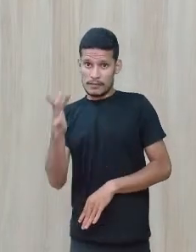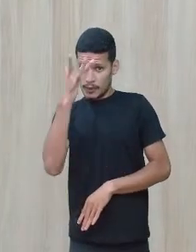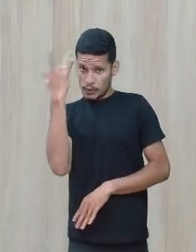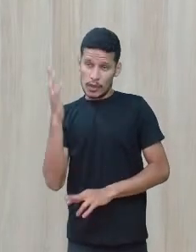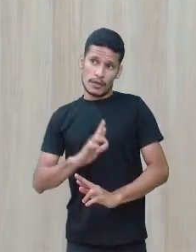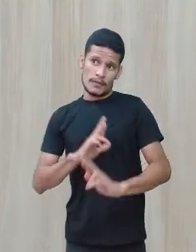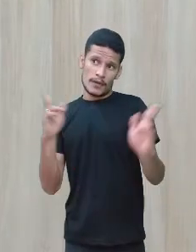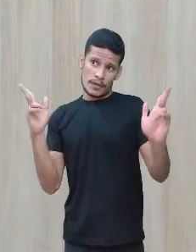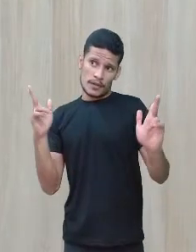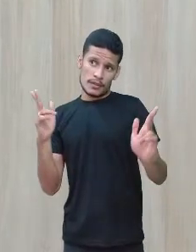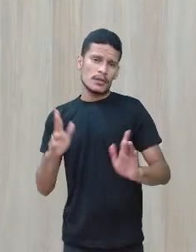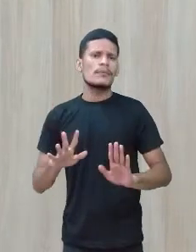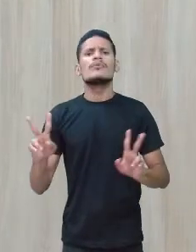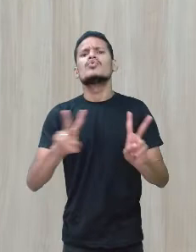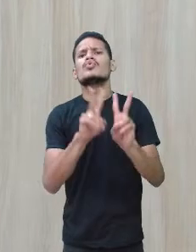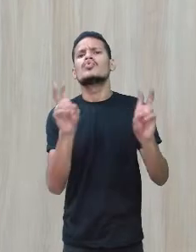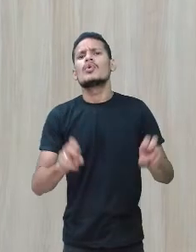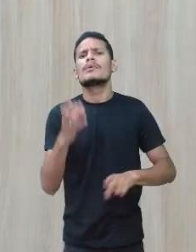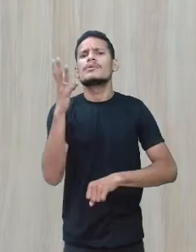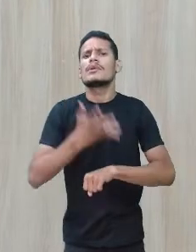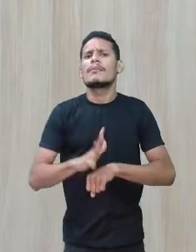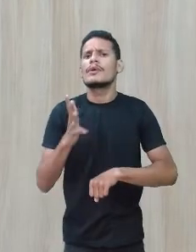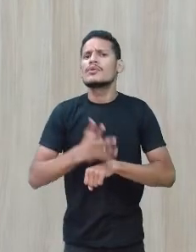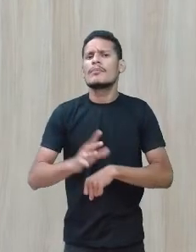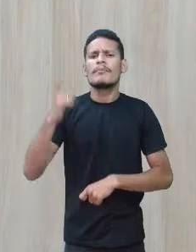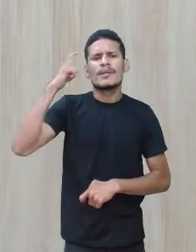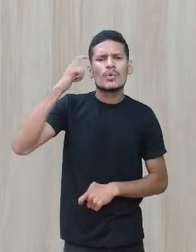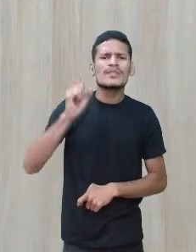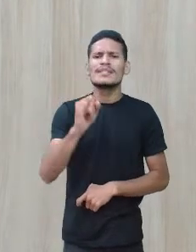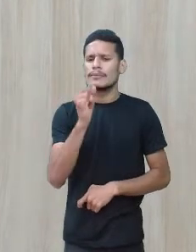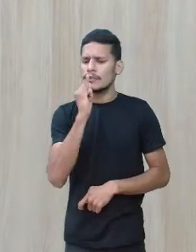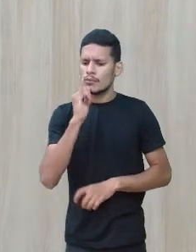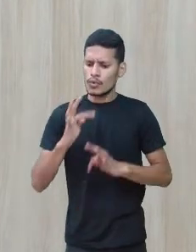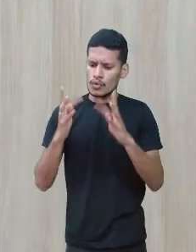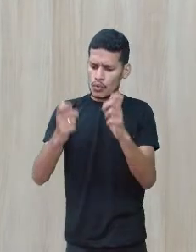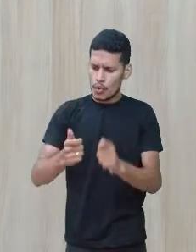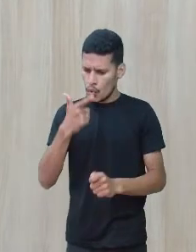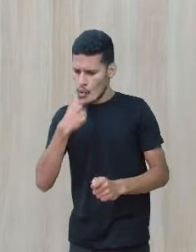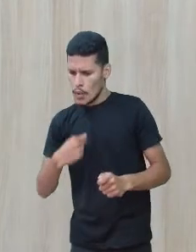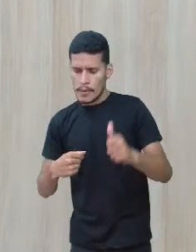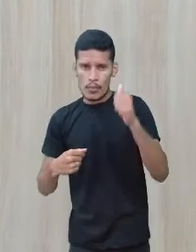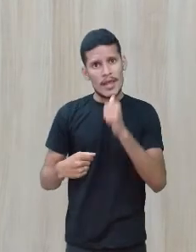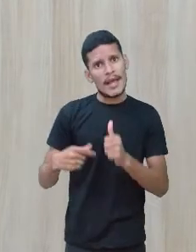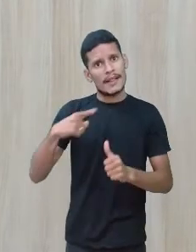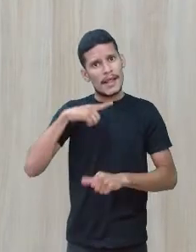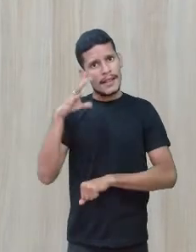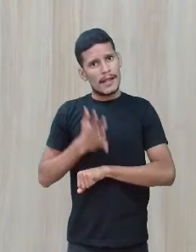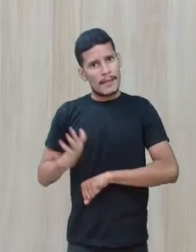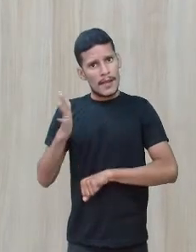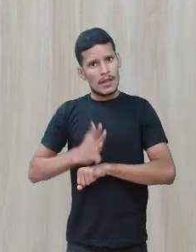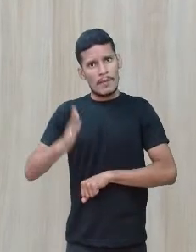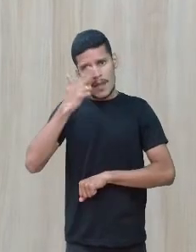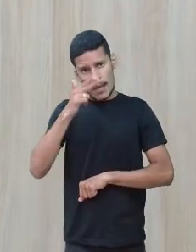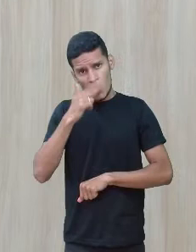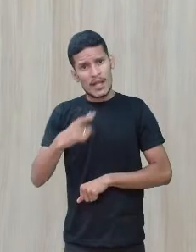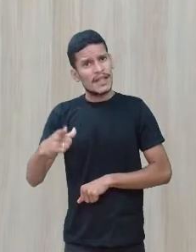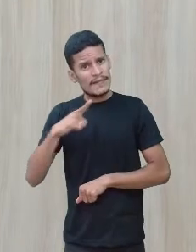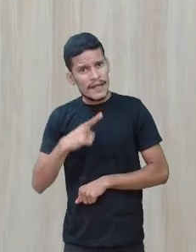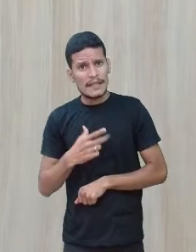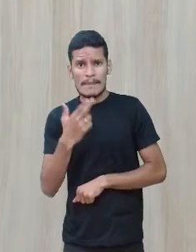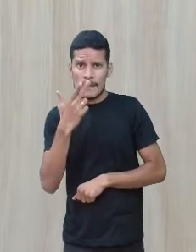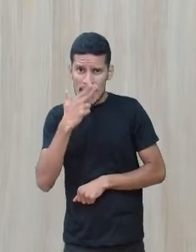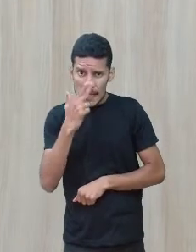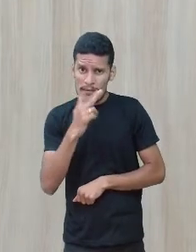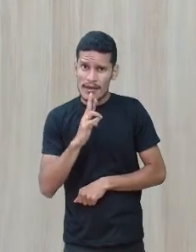diferente. Em relação ao treinamento, já pensou se todo homem ou toda mulher que fizesse o mesmo treinamento tivesse o mesmo